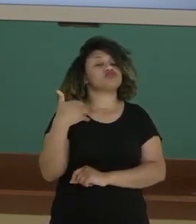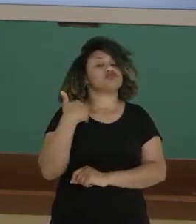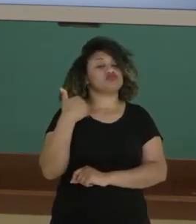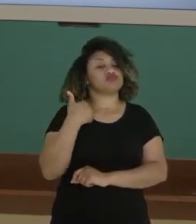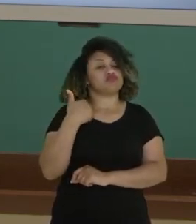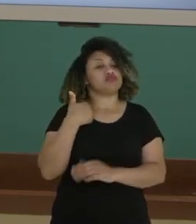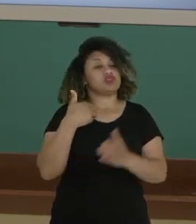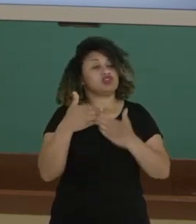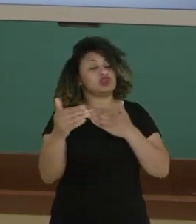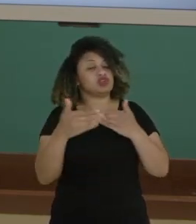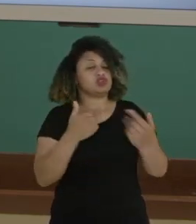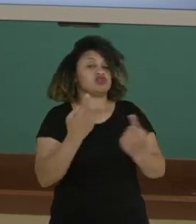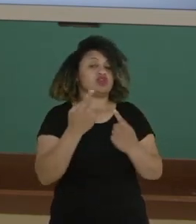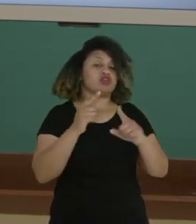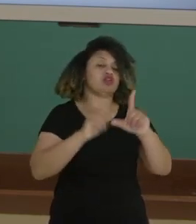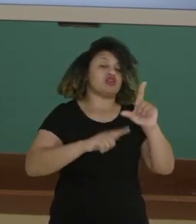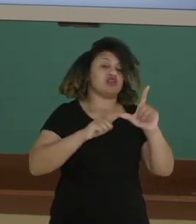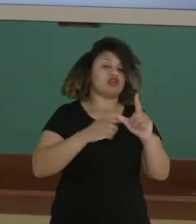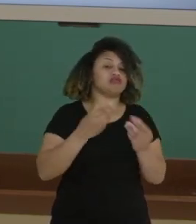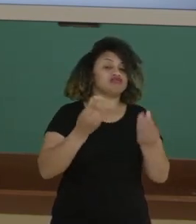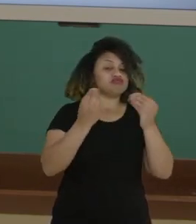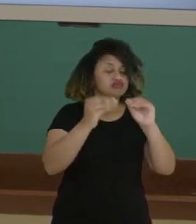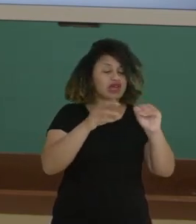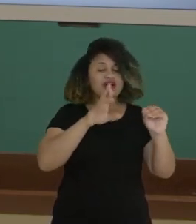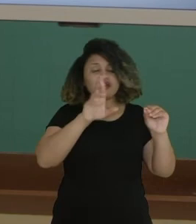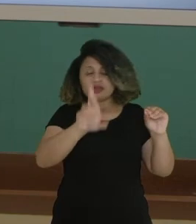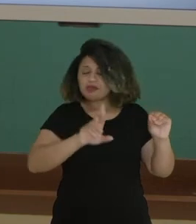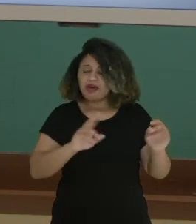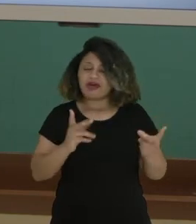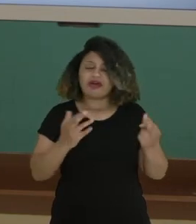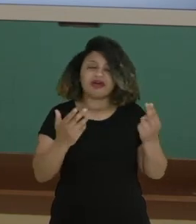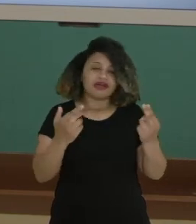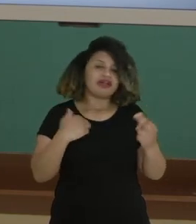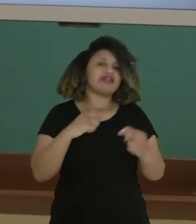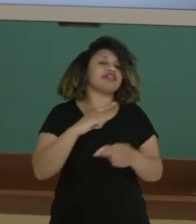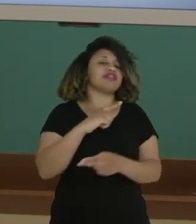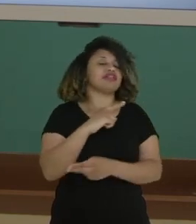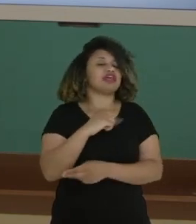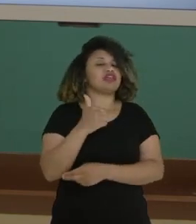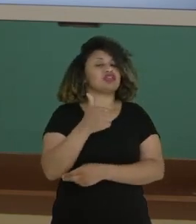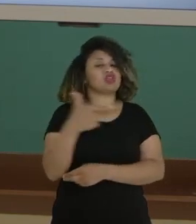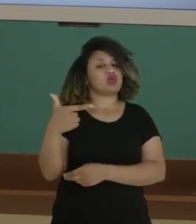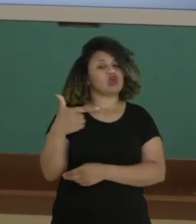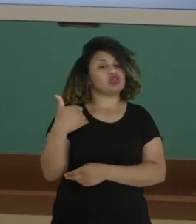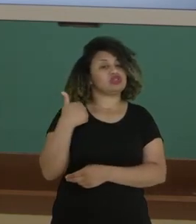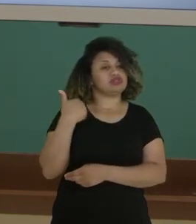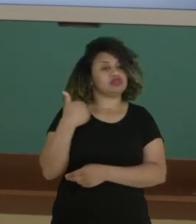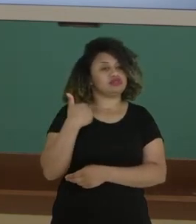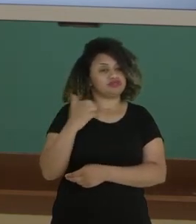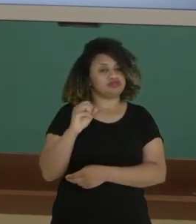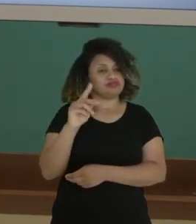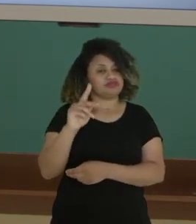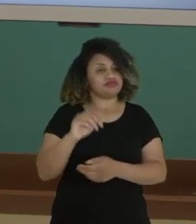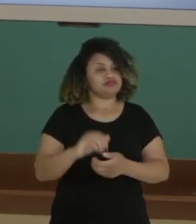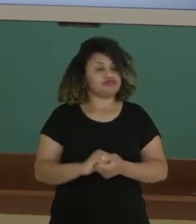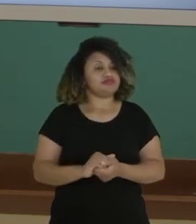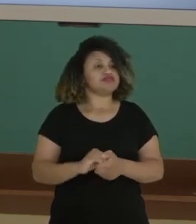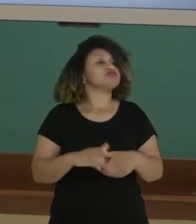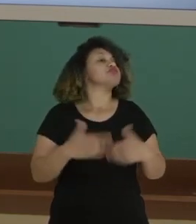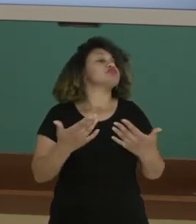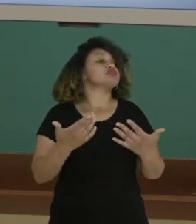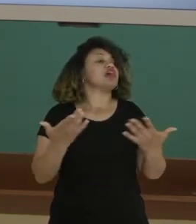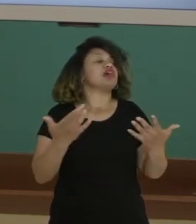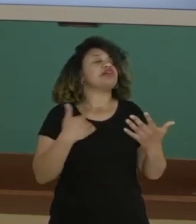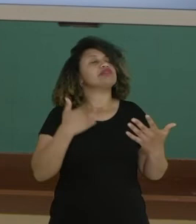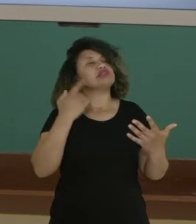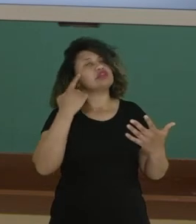tenha colocado, a resposta é a mesma. Eles têm 12 anos, tá bom? E daí? Daí você vai para a